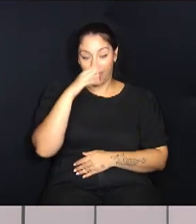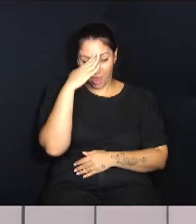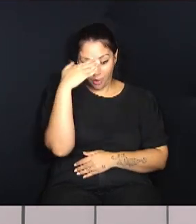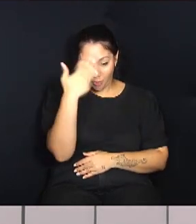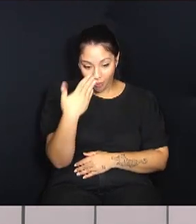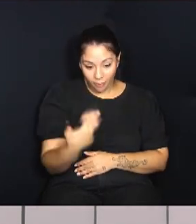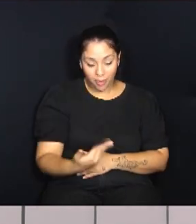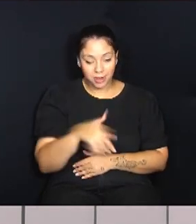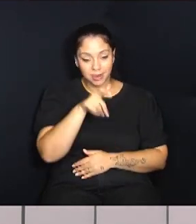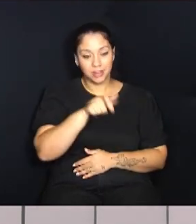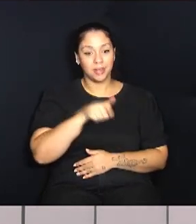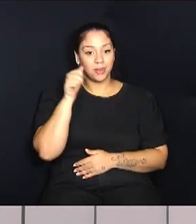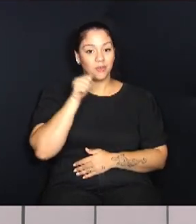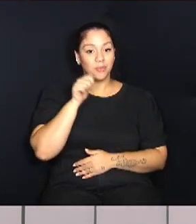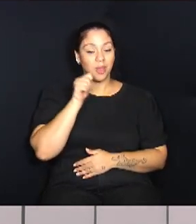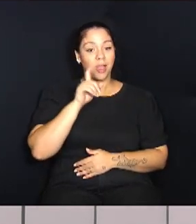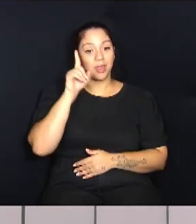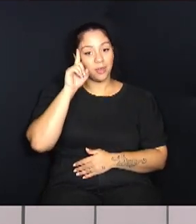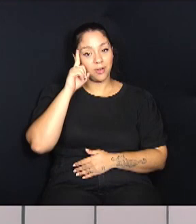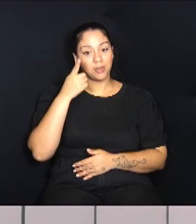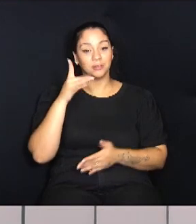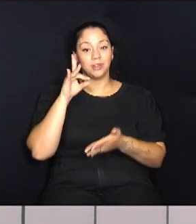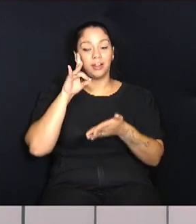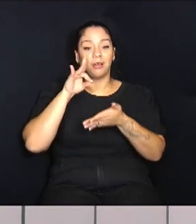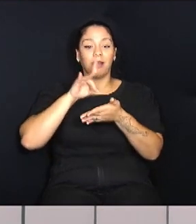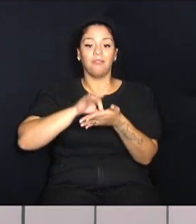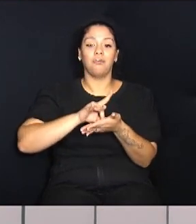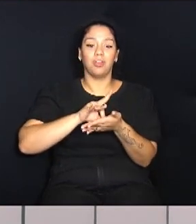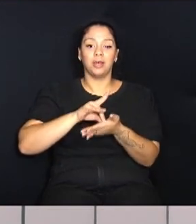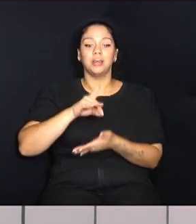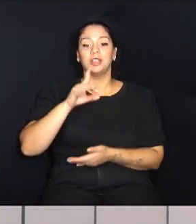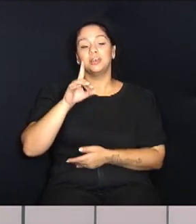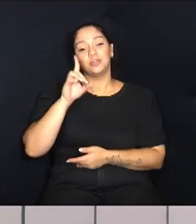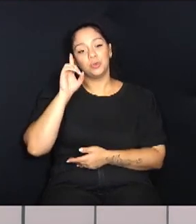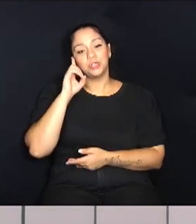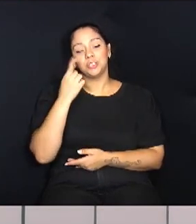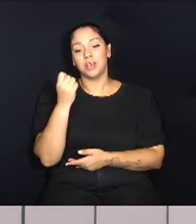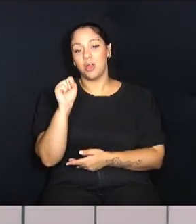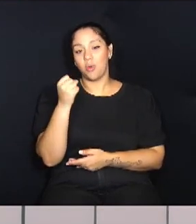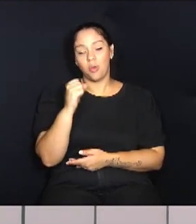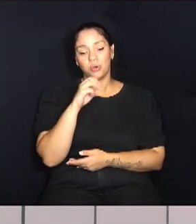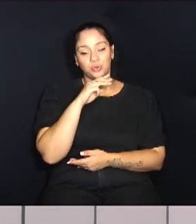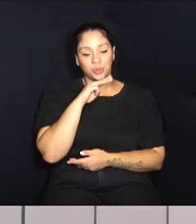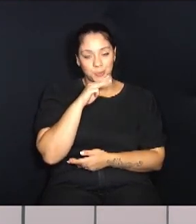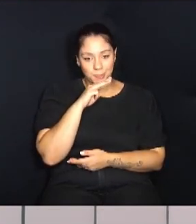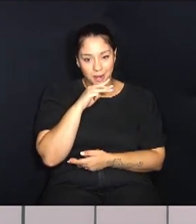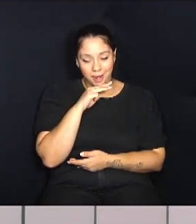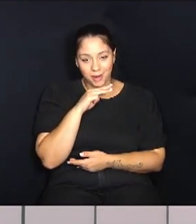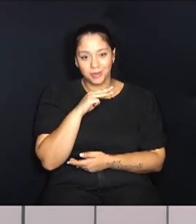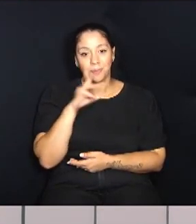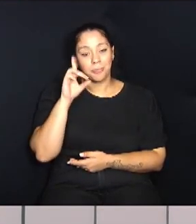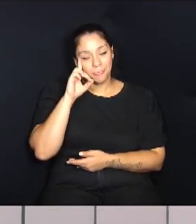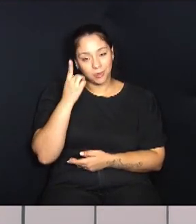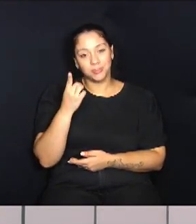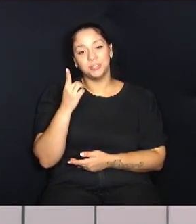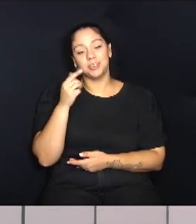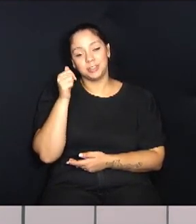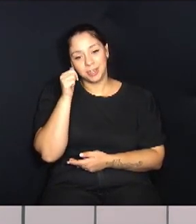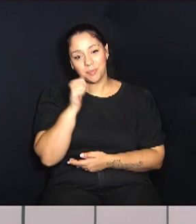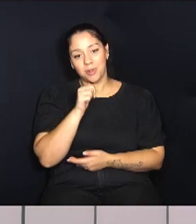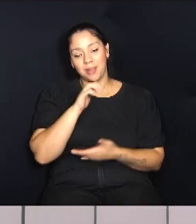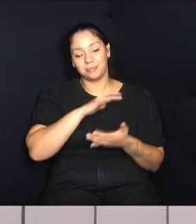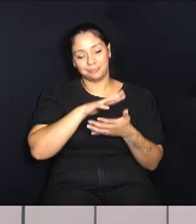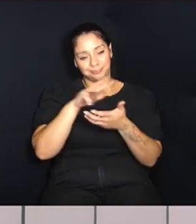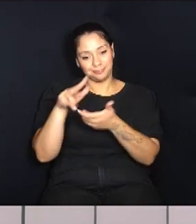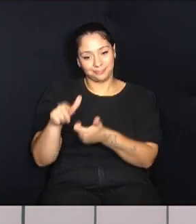para mulheres, a data fixa da solenidade foi justamente o 8 de março, quando se comemora o Dia Internacional